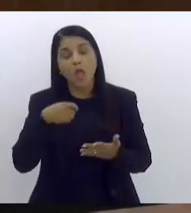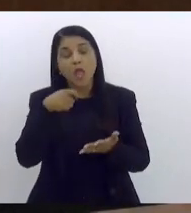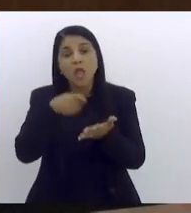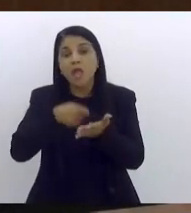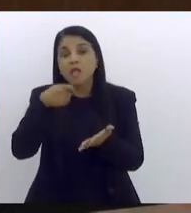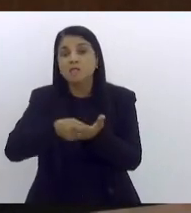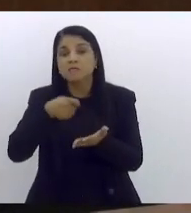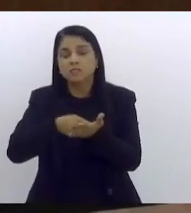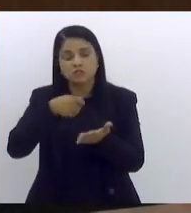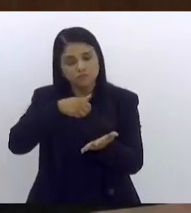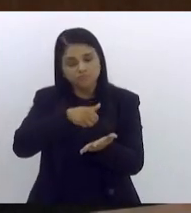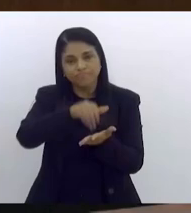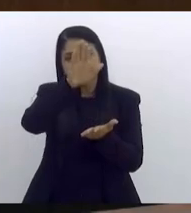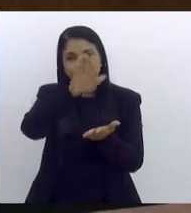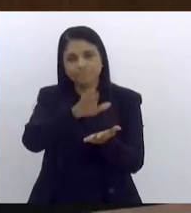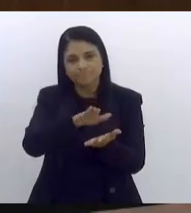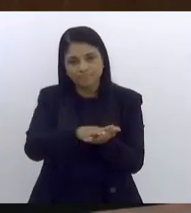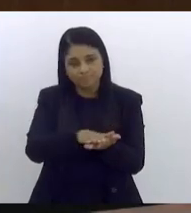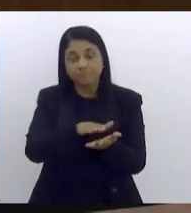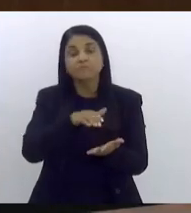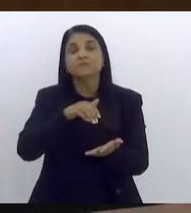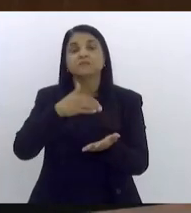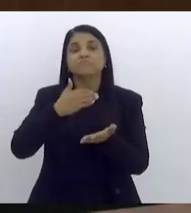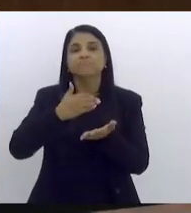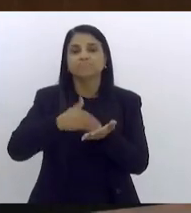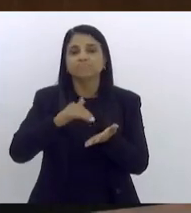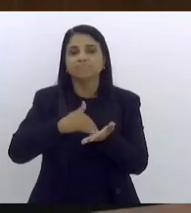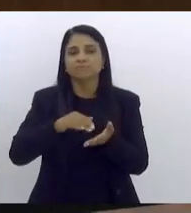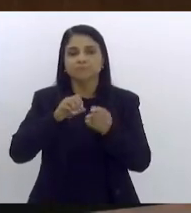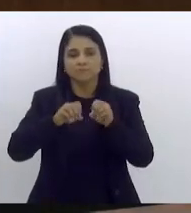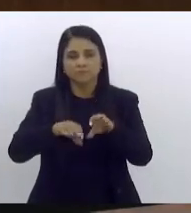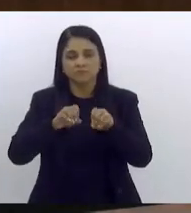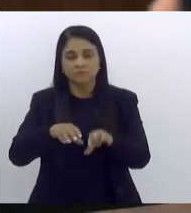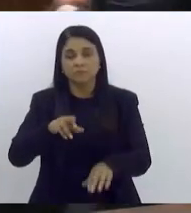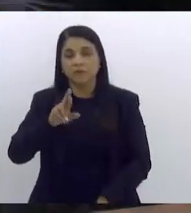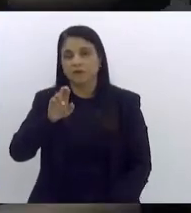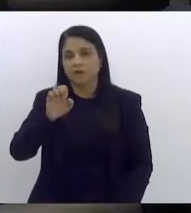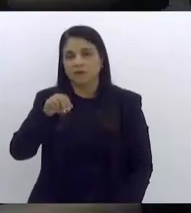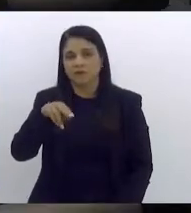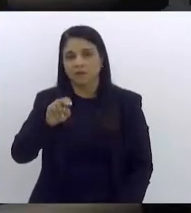de imediato do secretário de Educação, Renan Ferreira. Obrigado, presidente.